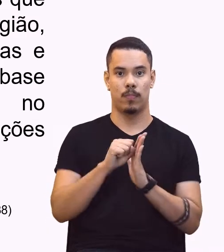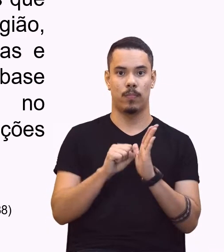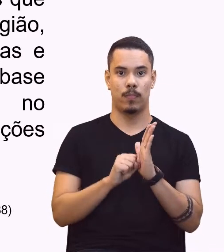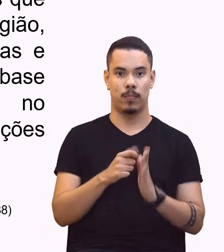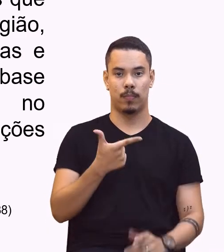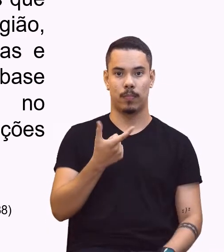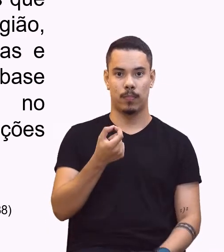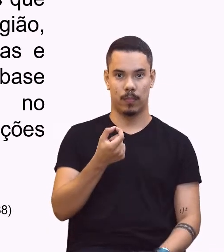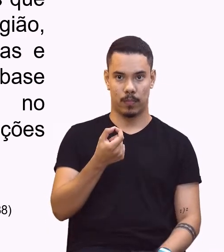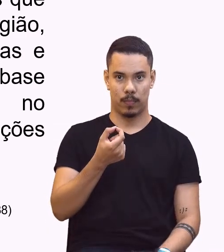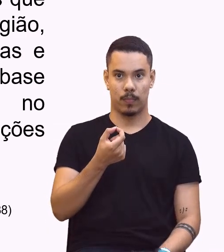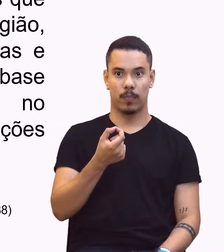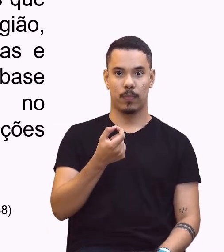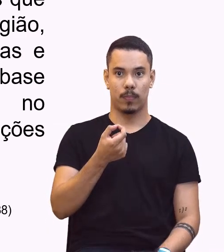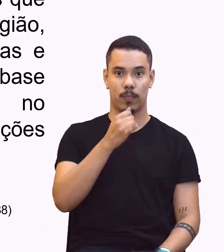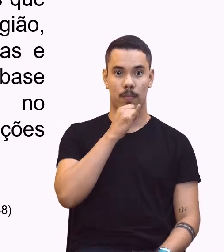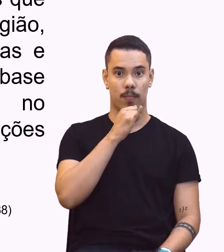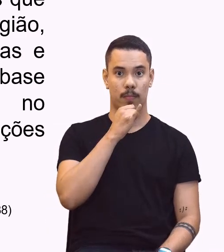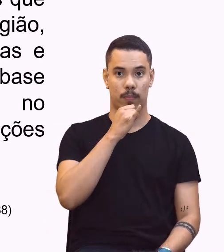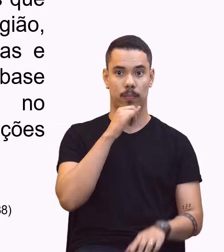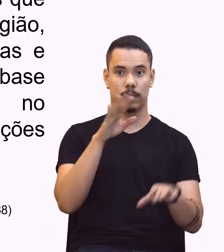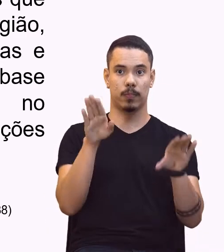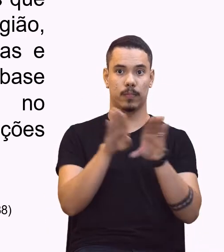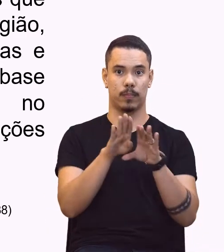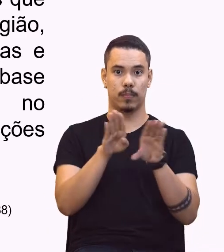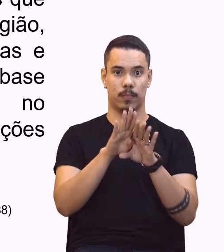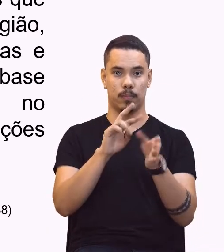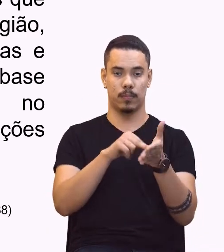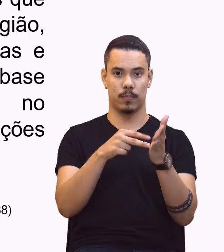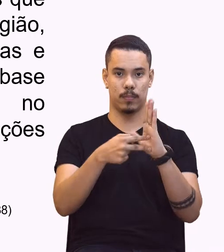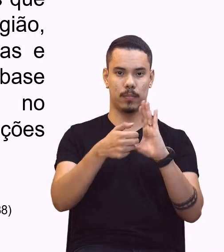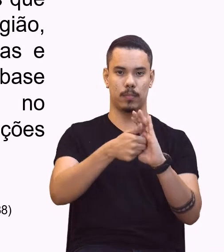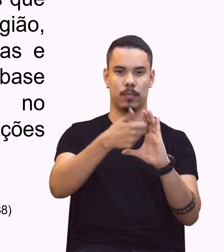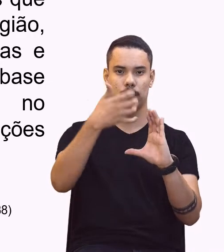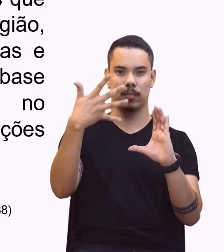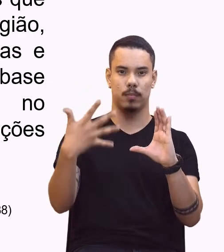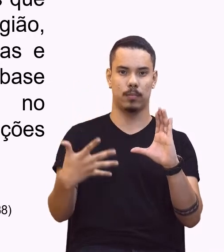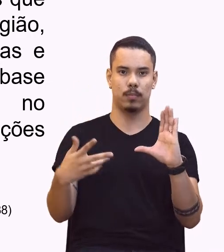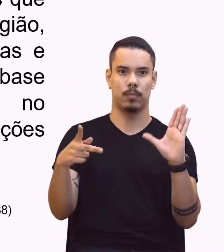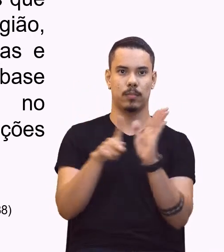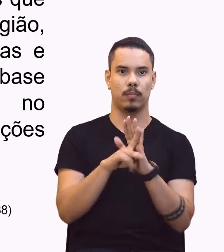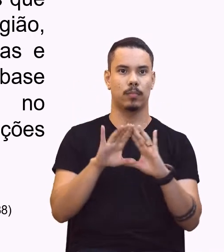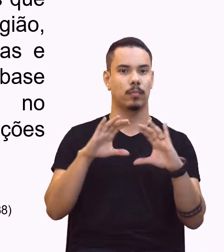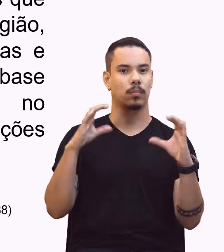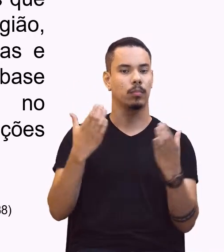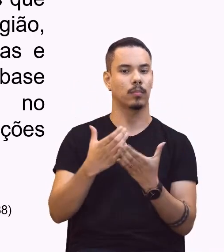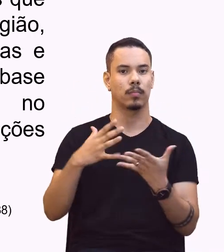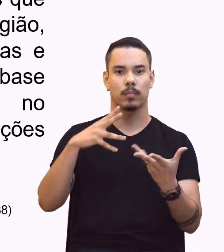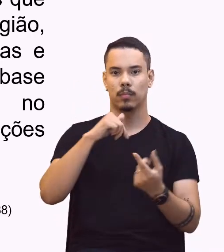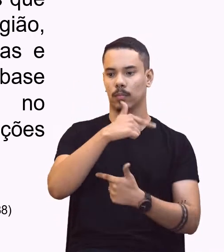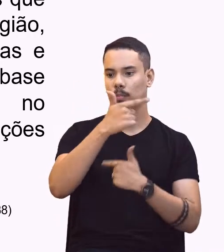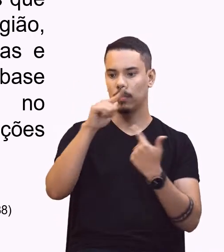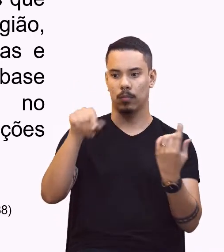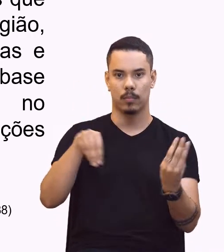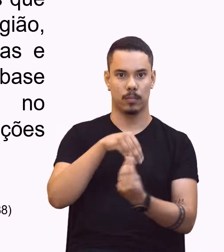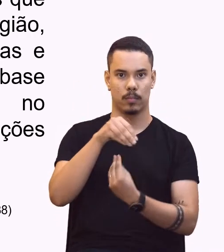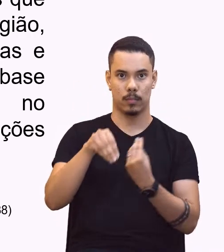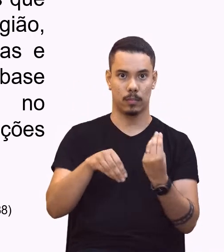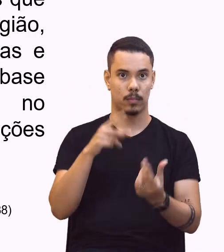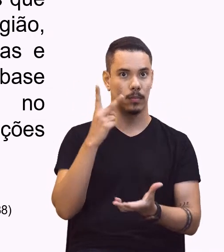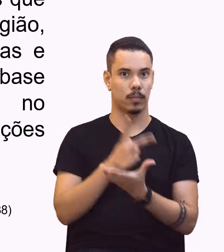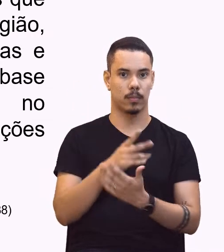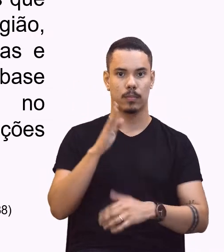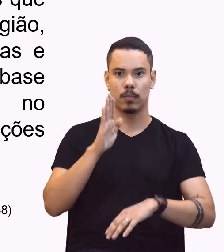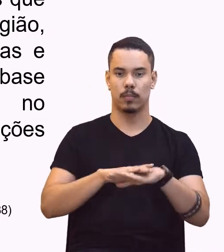XX também é caracterizado por uma comunidade internacional cada vez mais